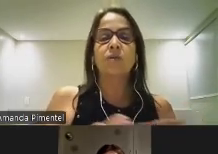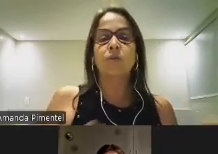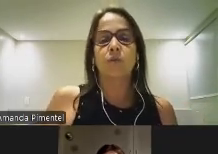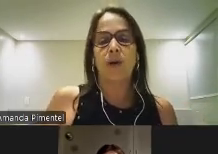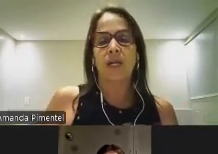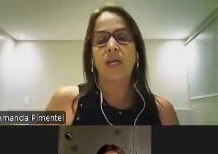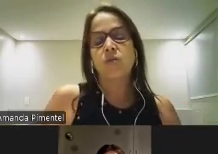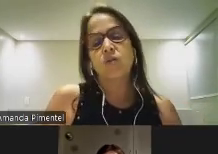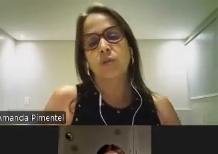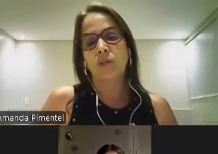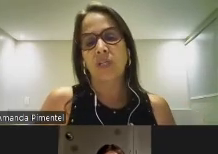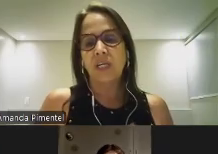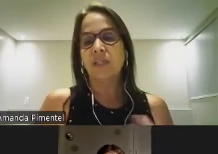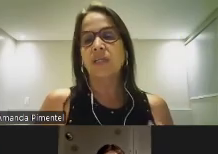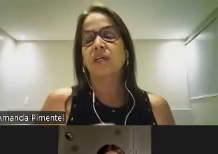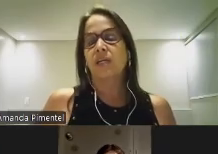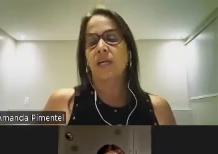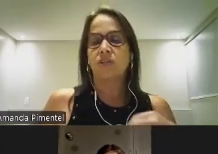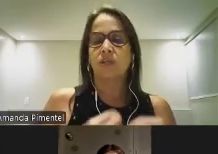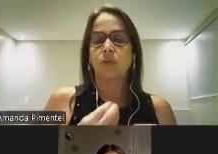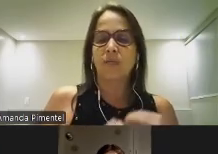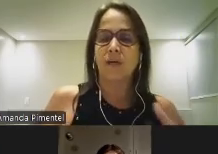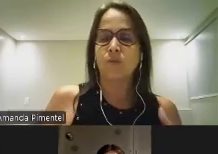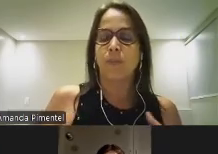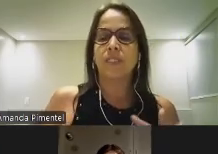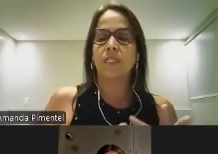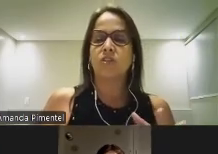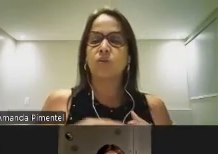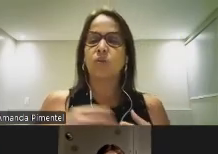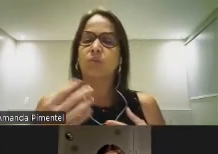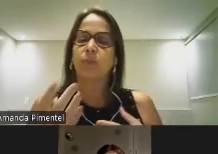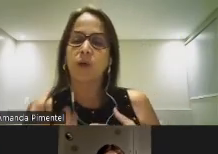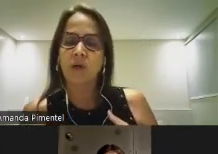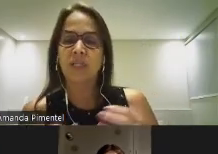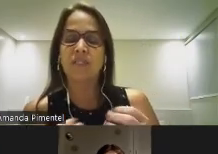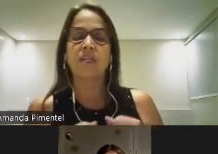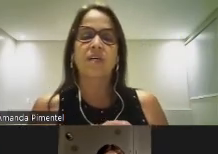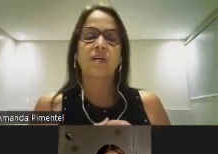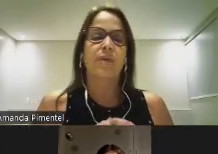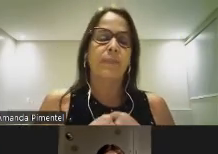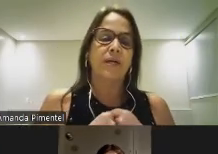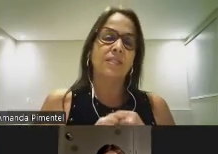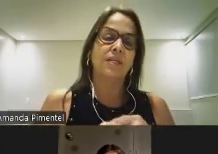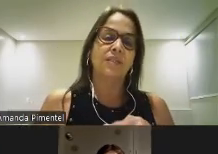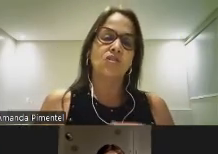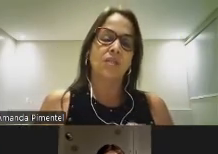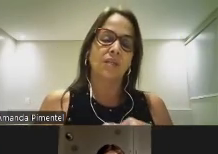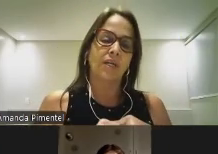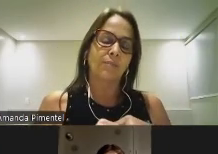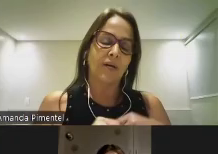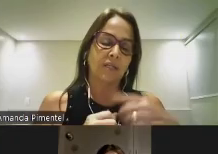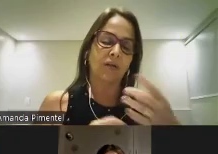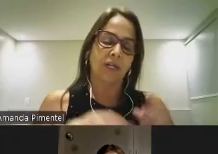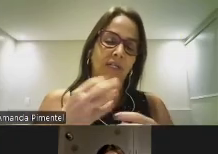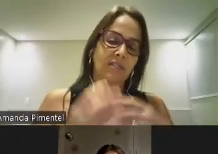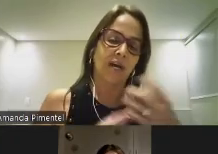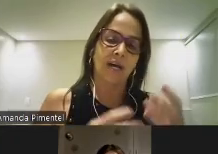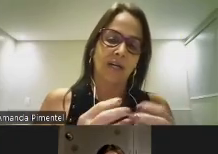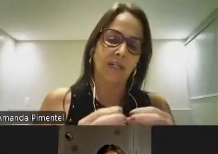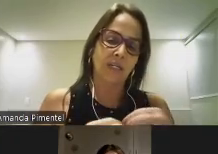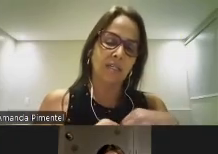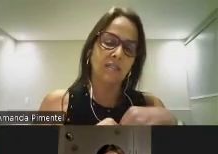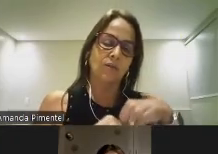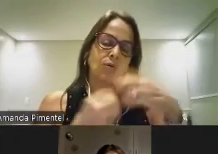E esse é outro aparelho, Suminodente, que a gente usa mais para pacientes que usam prótese, para pacientes que têm mais